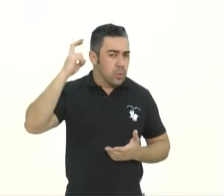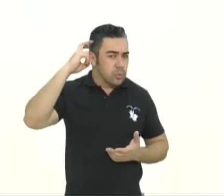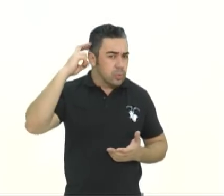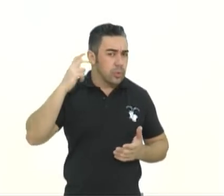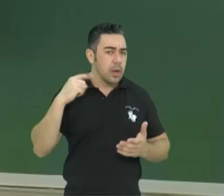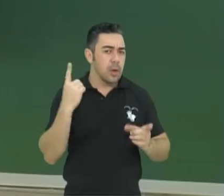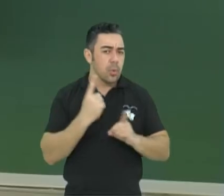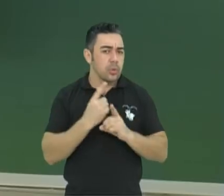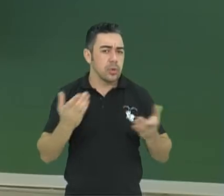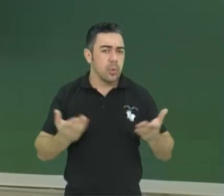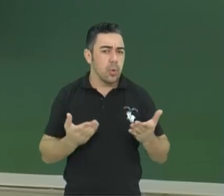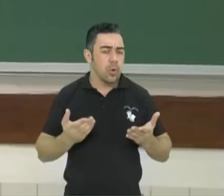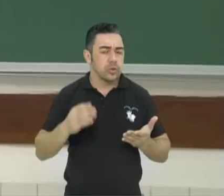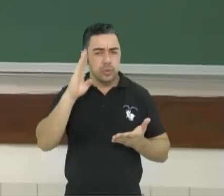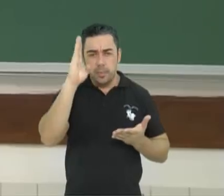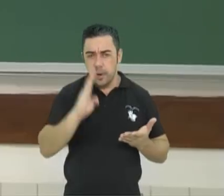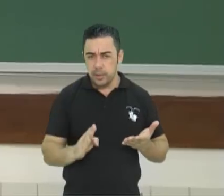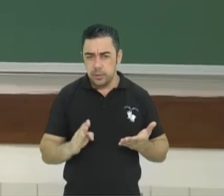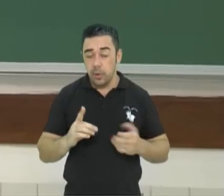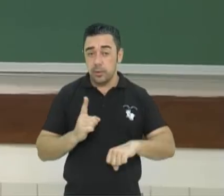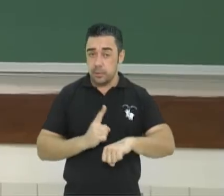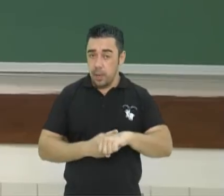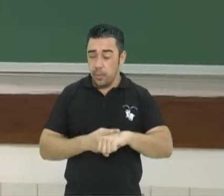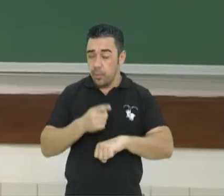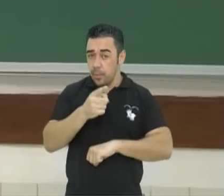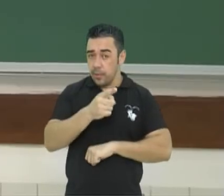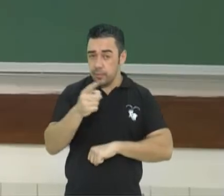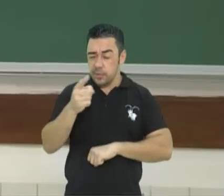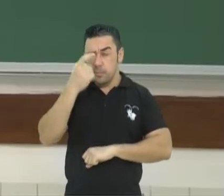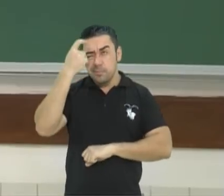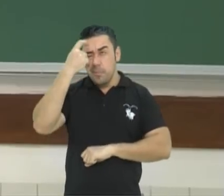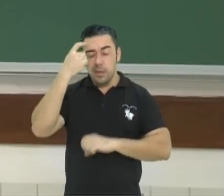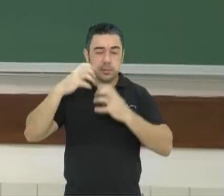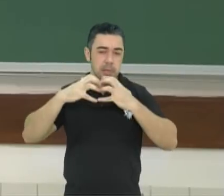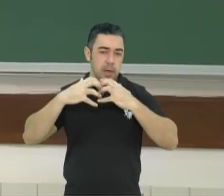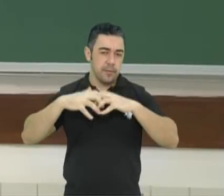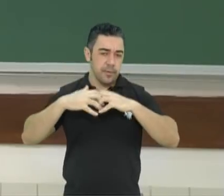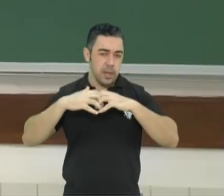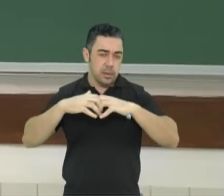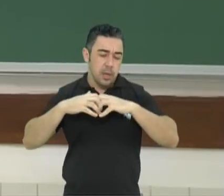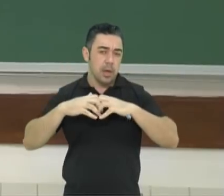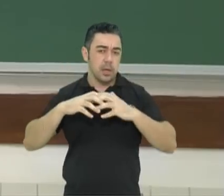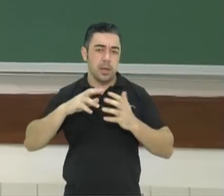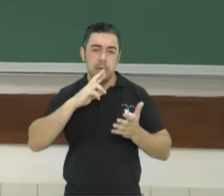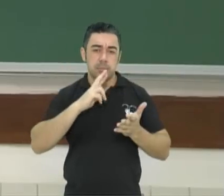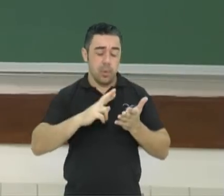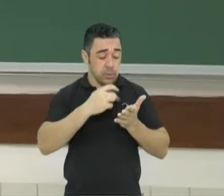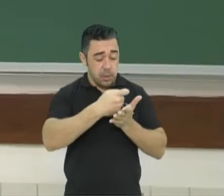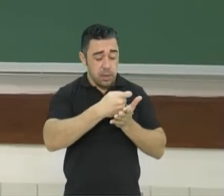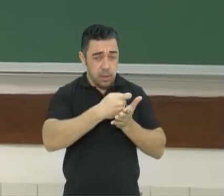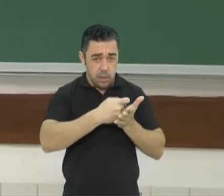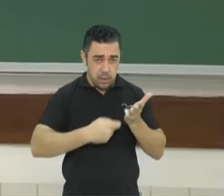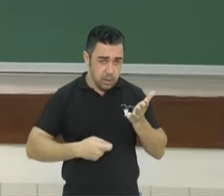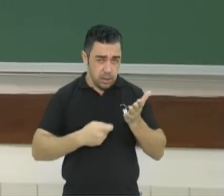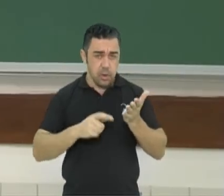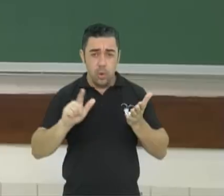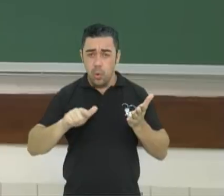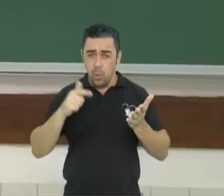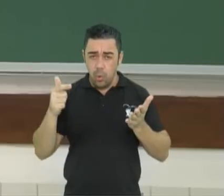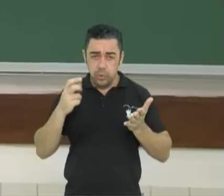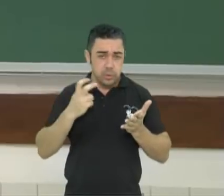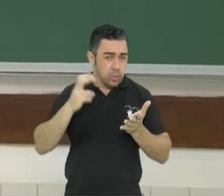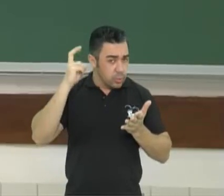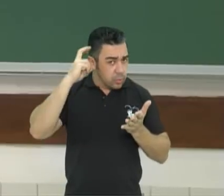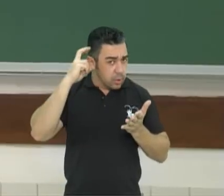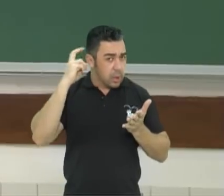encontramos no nosso dia a dia. Vou colocar um tempo, reflitam entre essas que o professor falou para vocês e outras manifestações